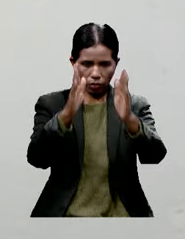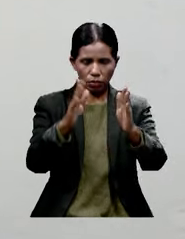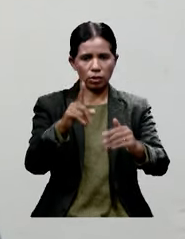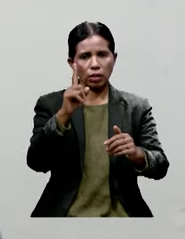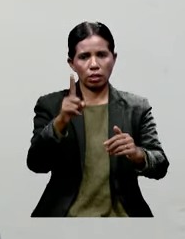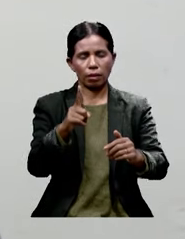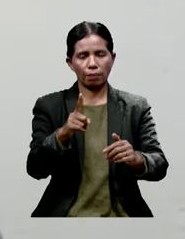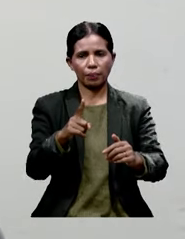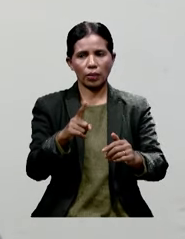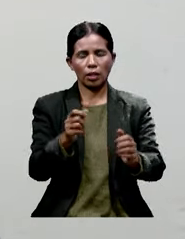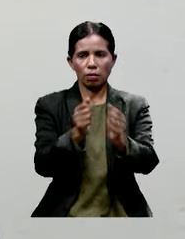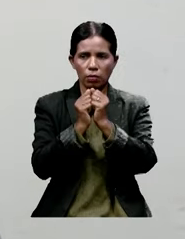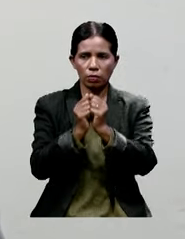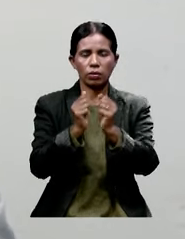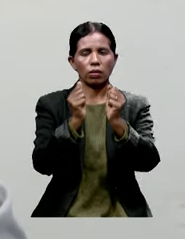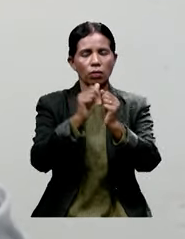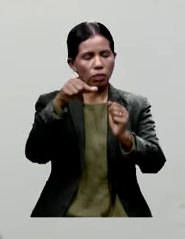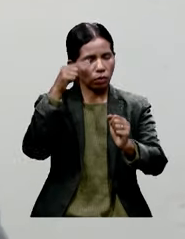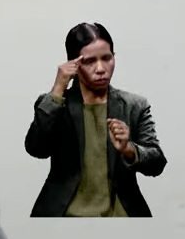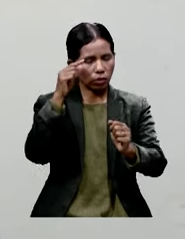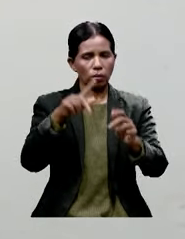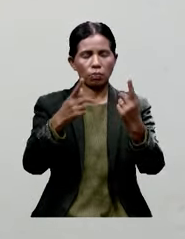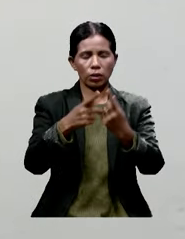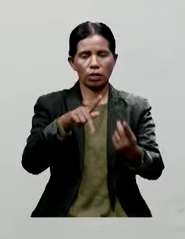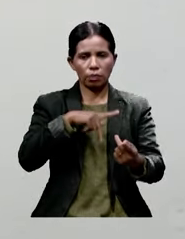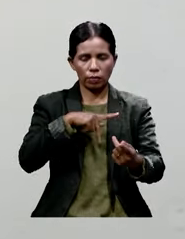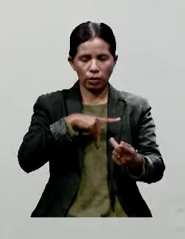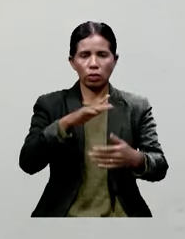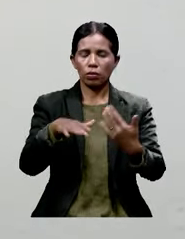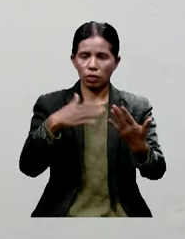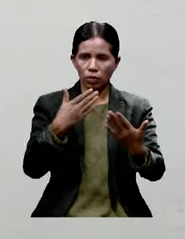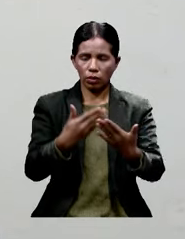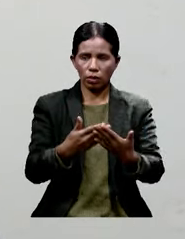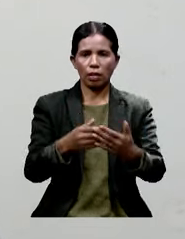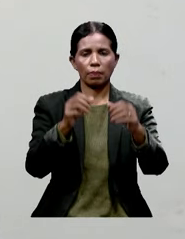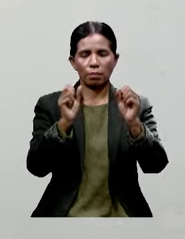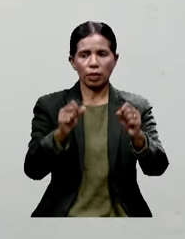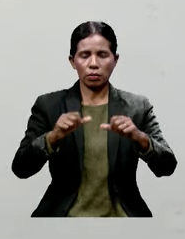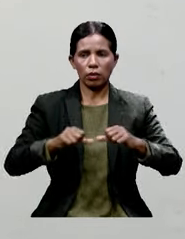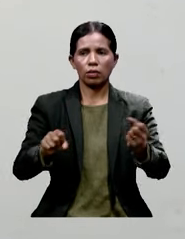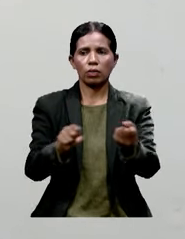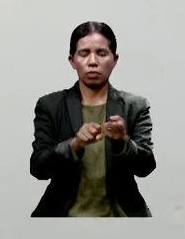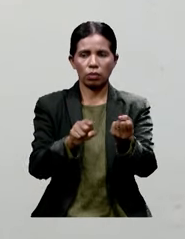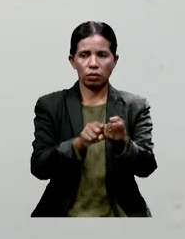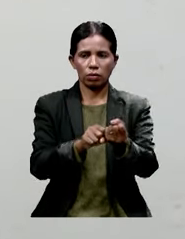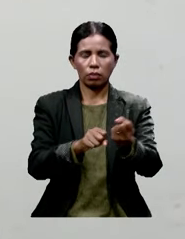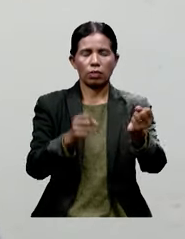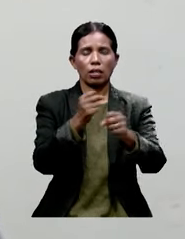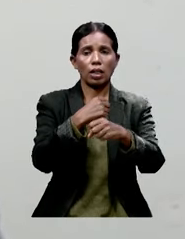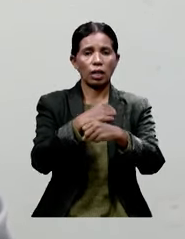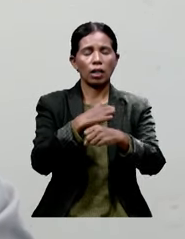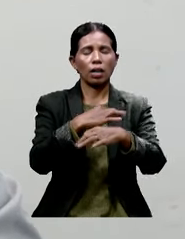que há muito com o governo setor privado na sociedade civil que bele contribui a construção do Estado no